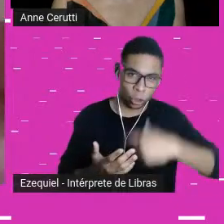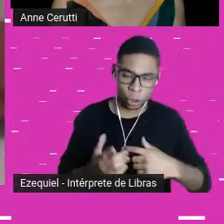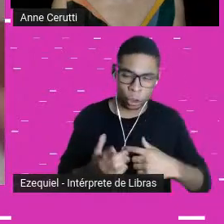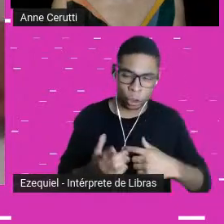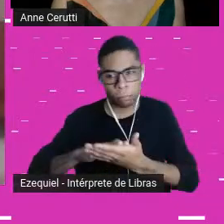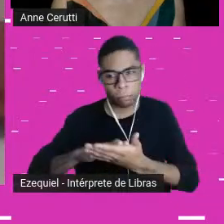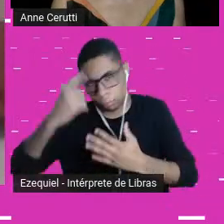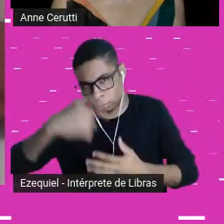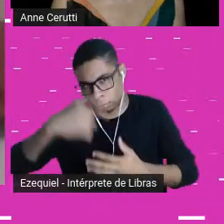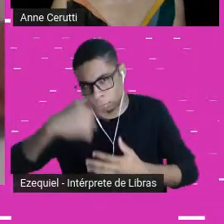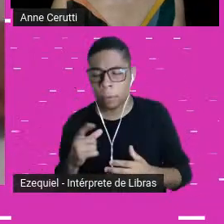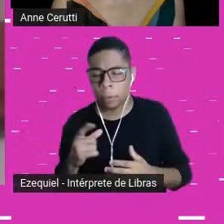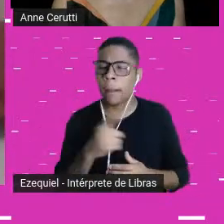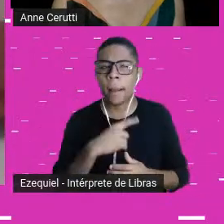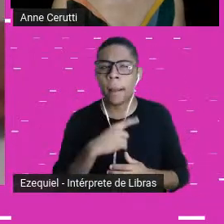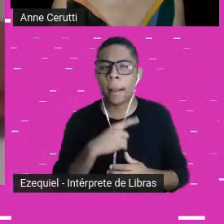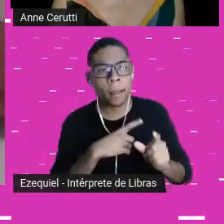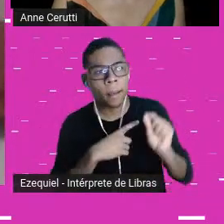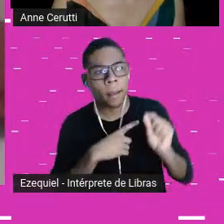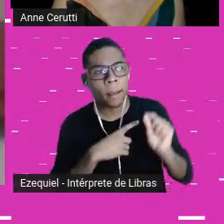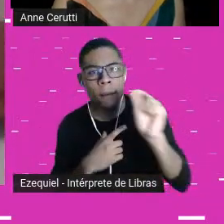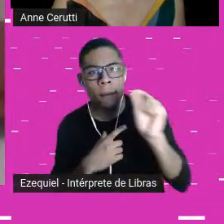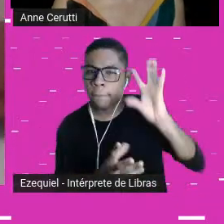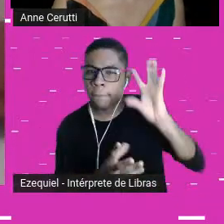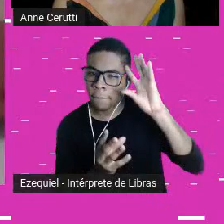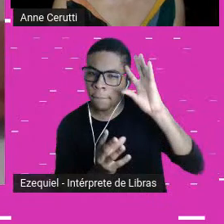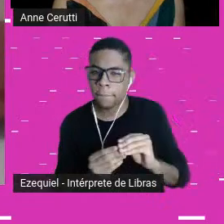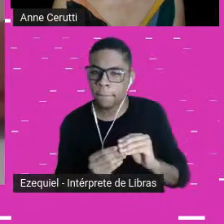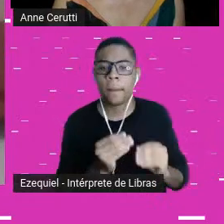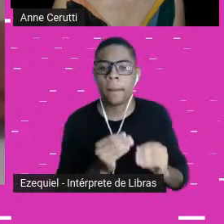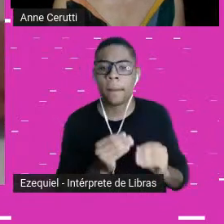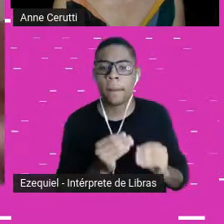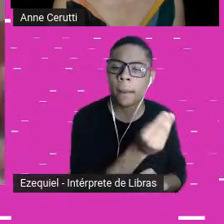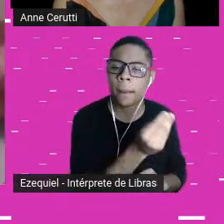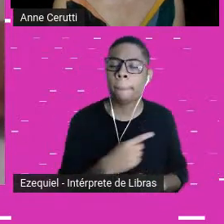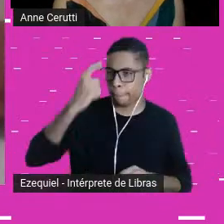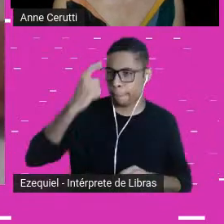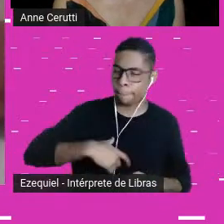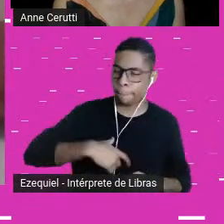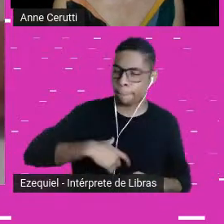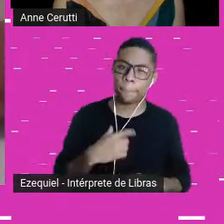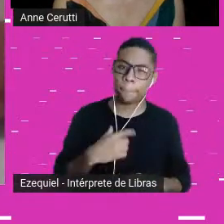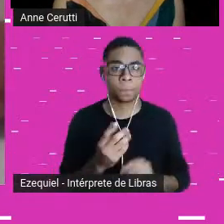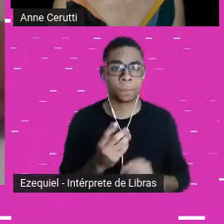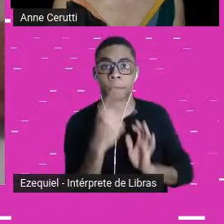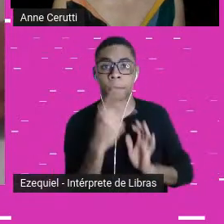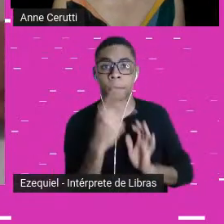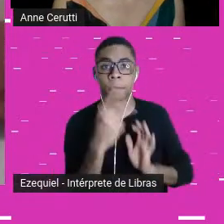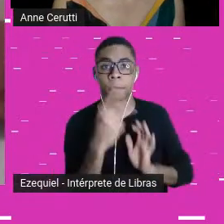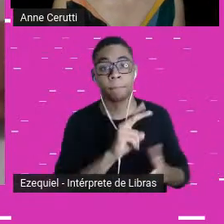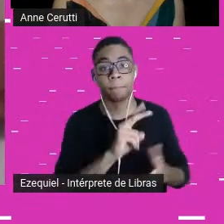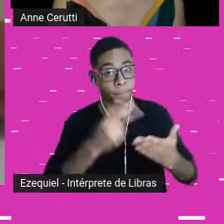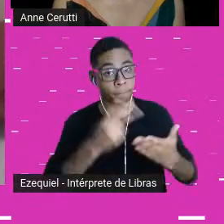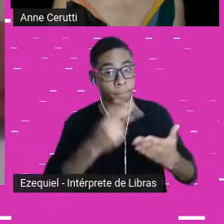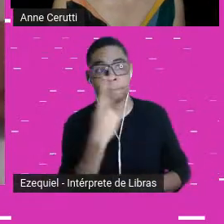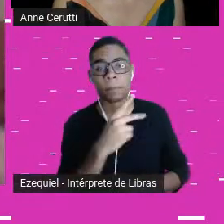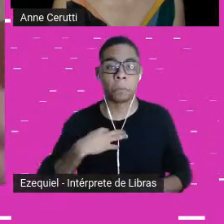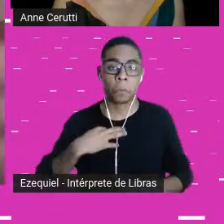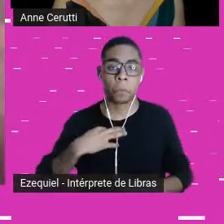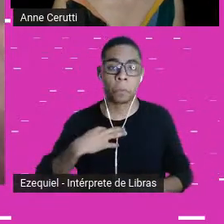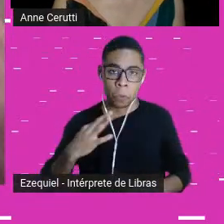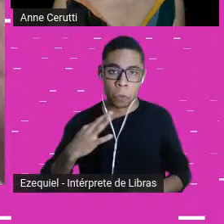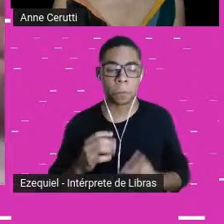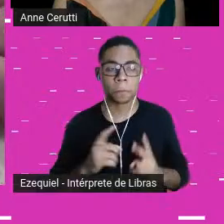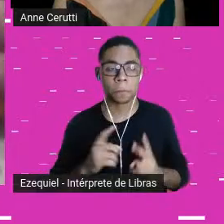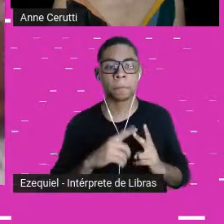no trabalho do entorno, né? Me parece assim, no figurino, nos adereços, tudo tinha um tamanho correto,